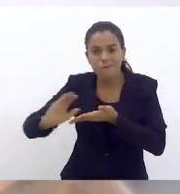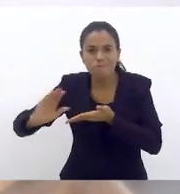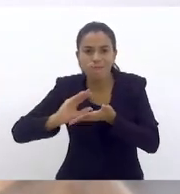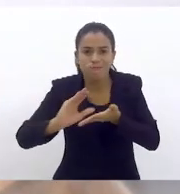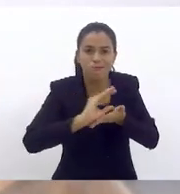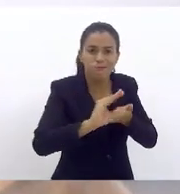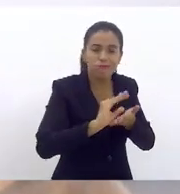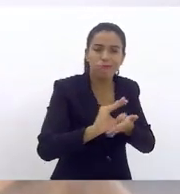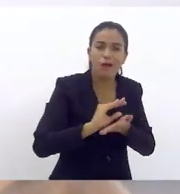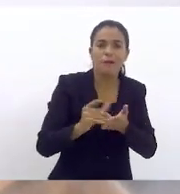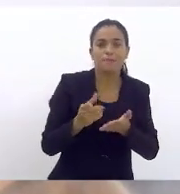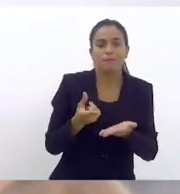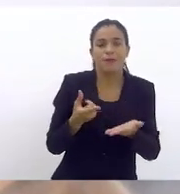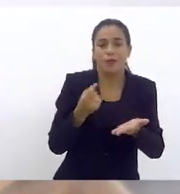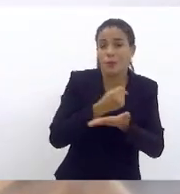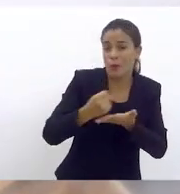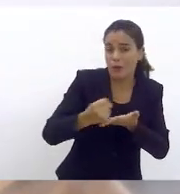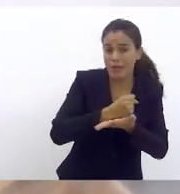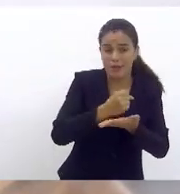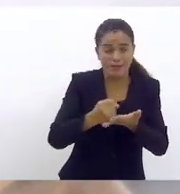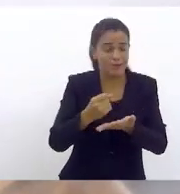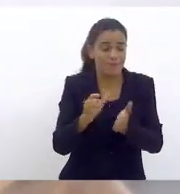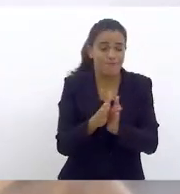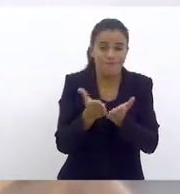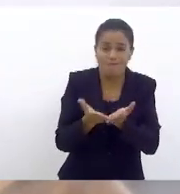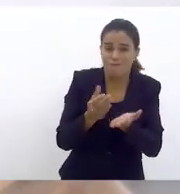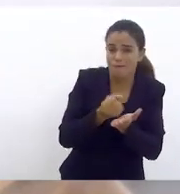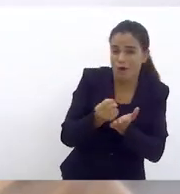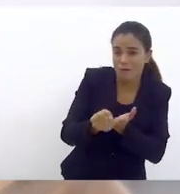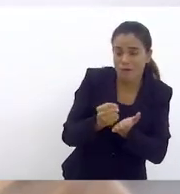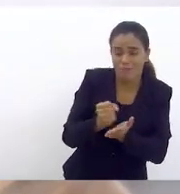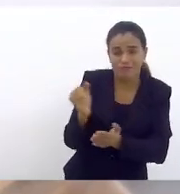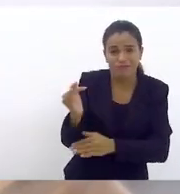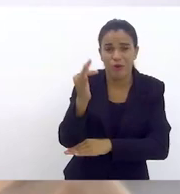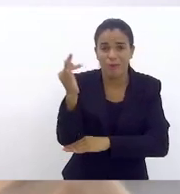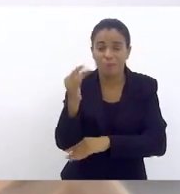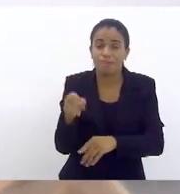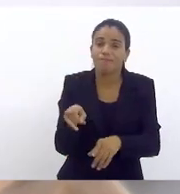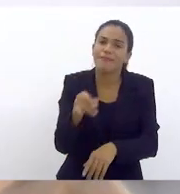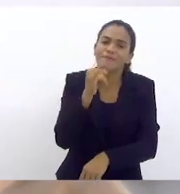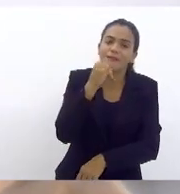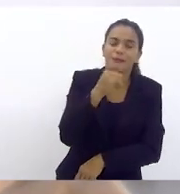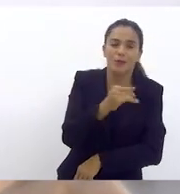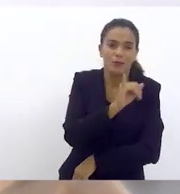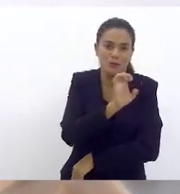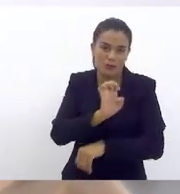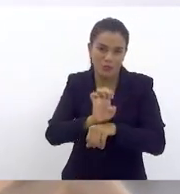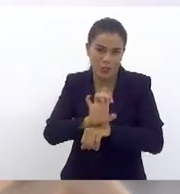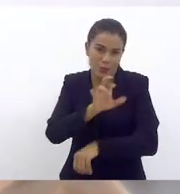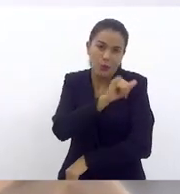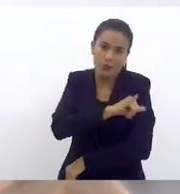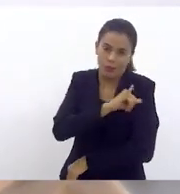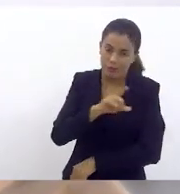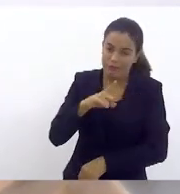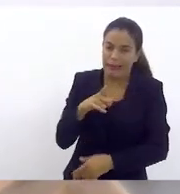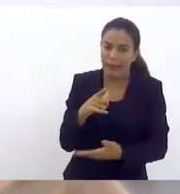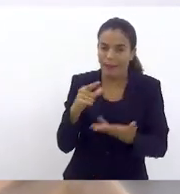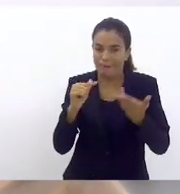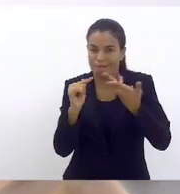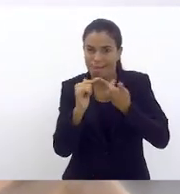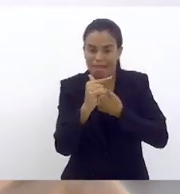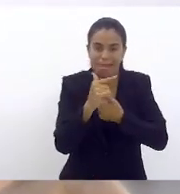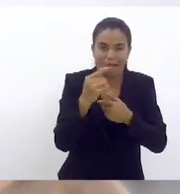força de trabalho no mercado de trabalho formal felizmente o estado do Rio de Janeiro tem algumas peculiaridades que são apontadas